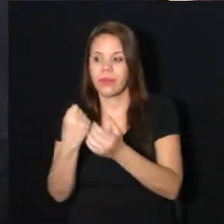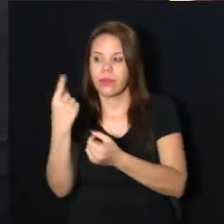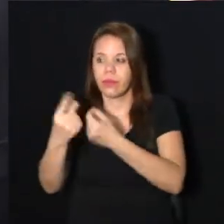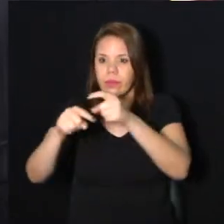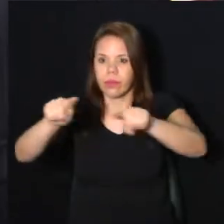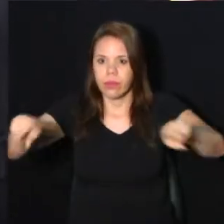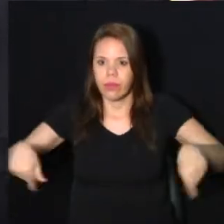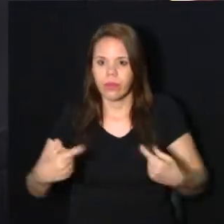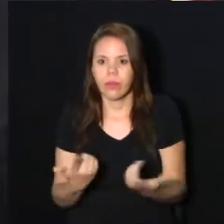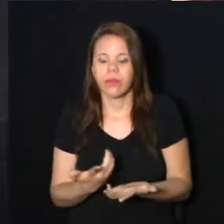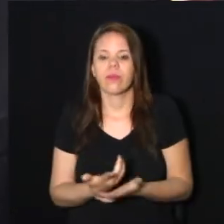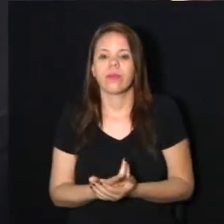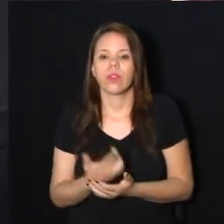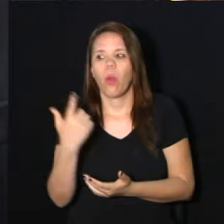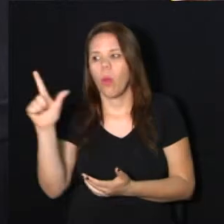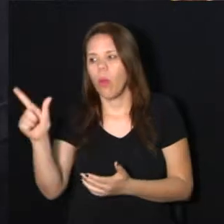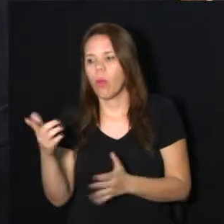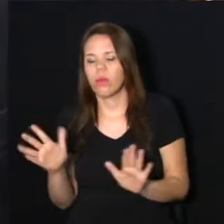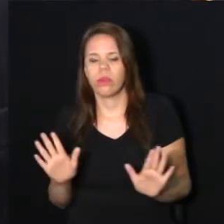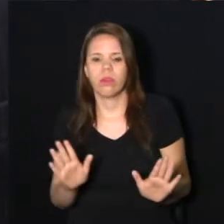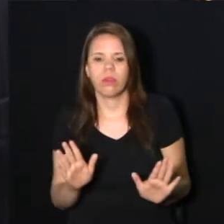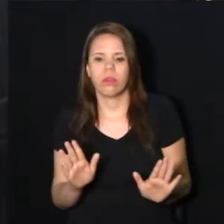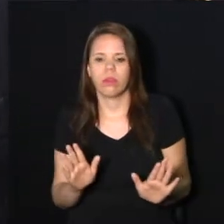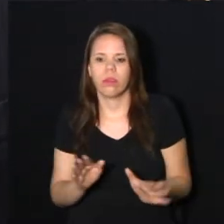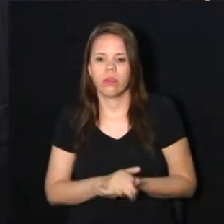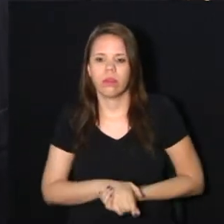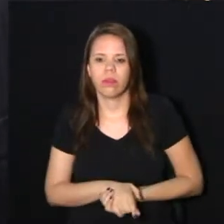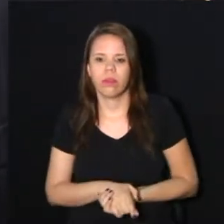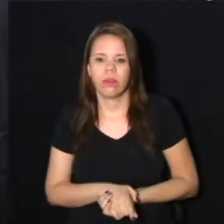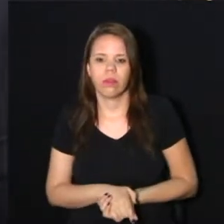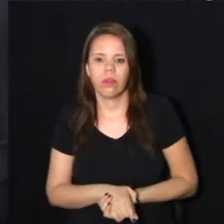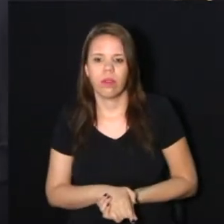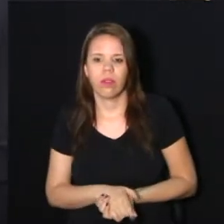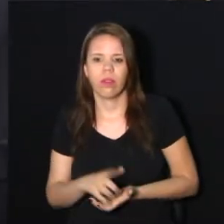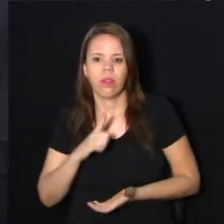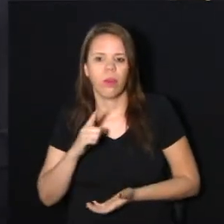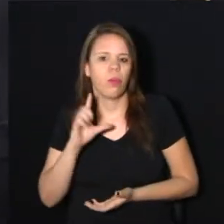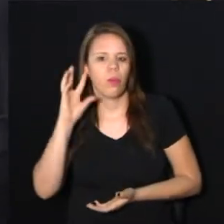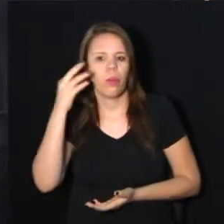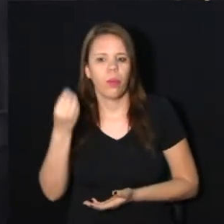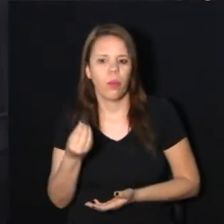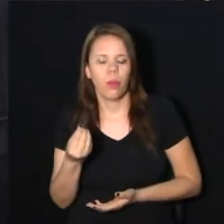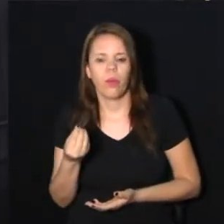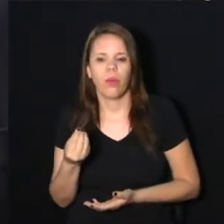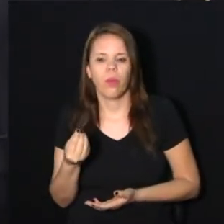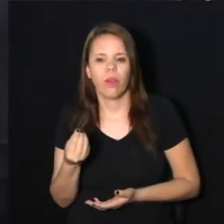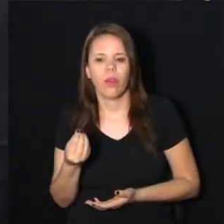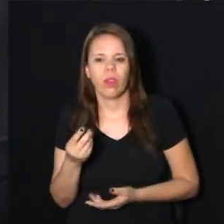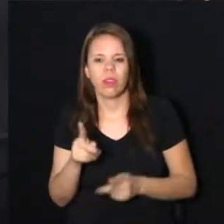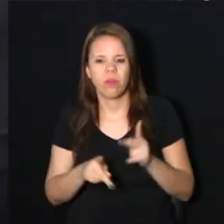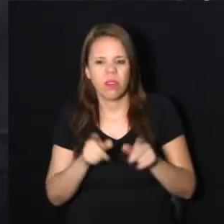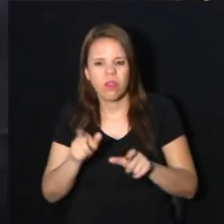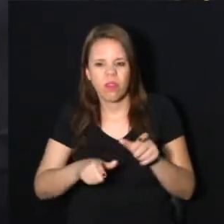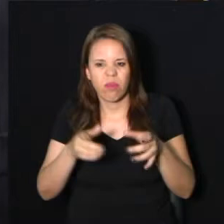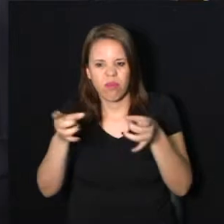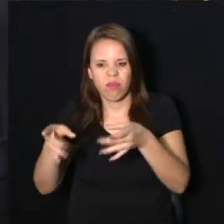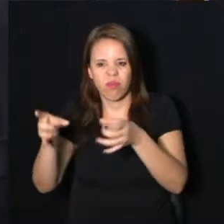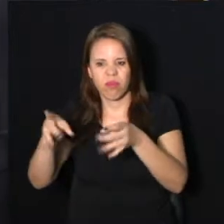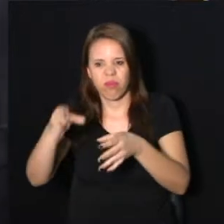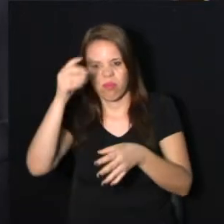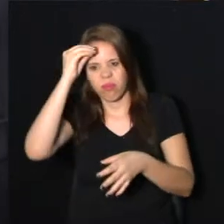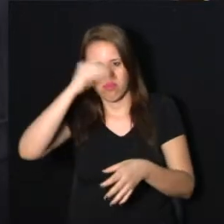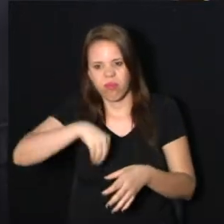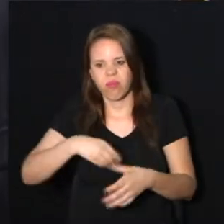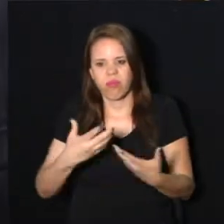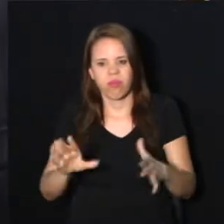de multisseriação de outras, e há um entendimento de que isso vai desestimular ainda mais